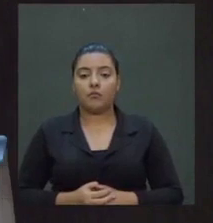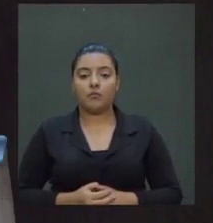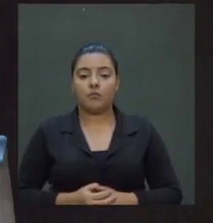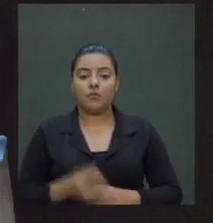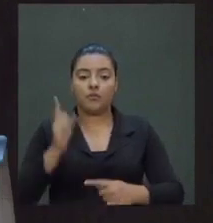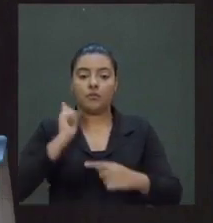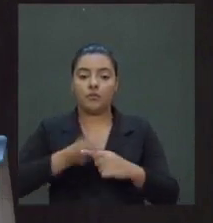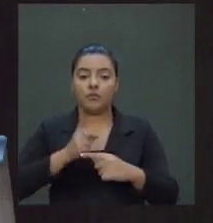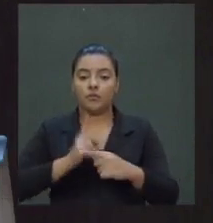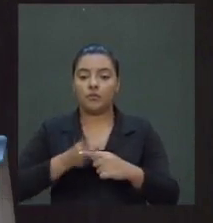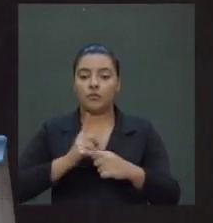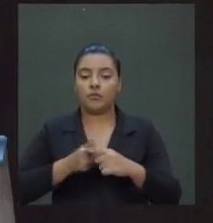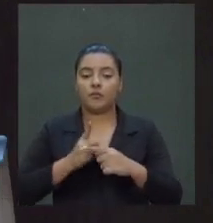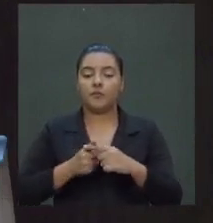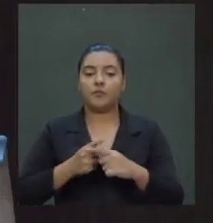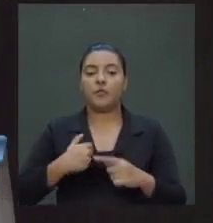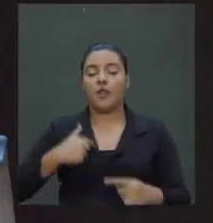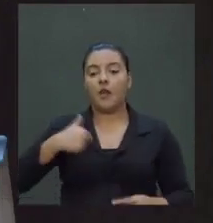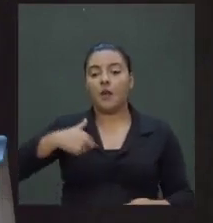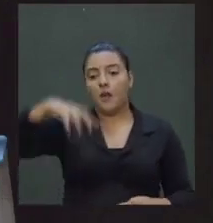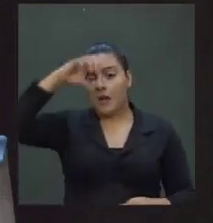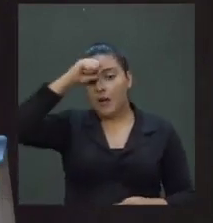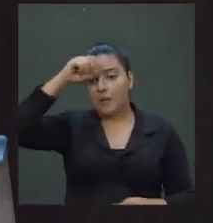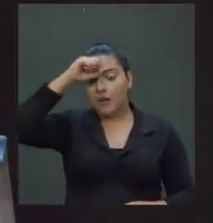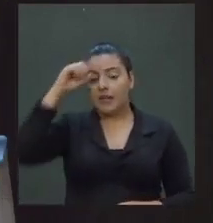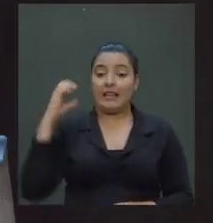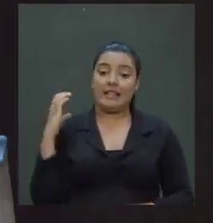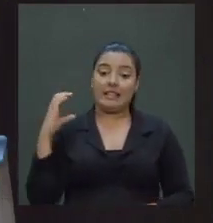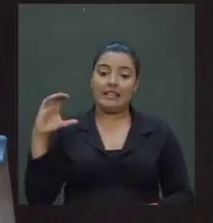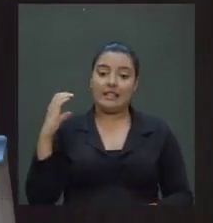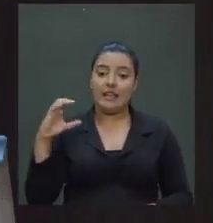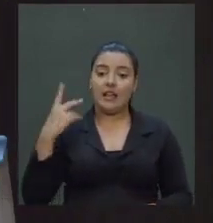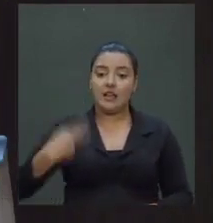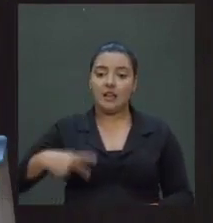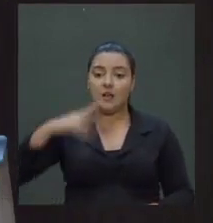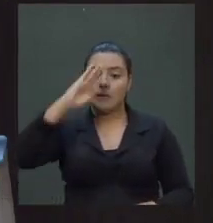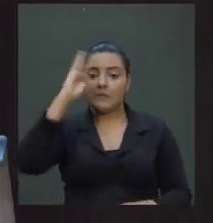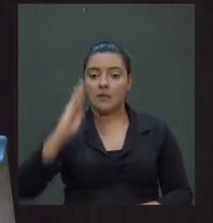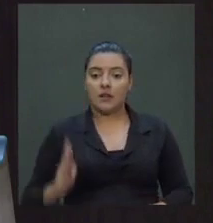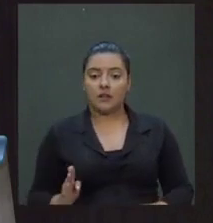porque aprendi com a ciência brasileira